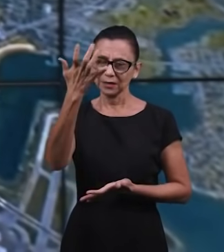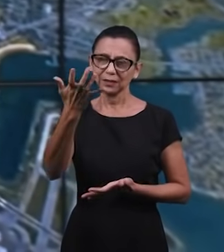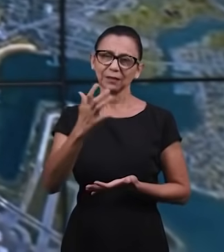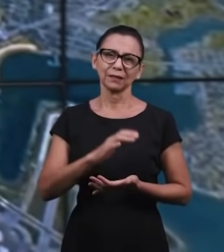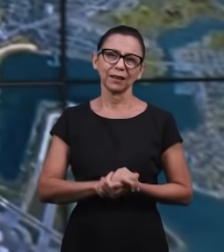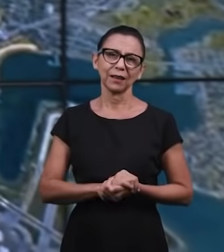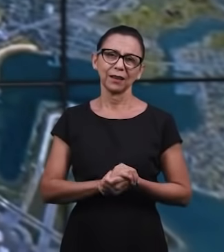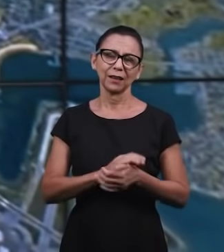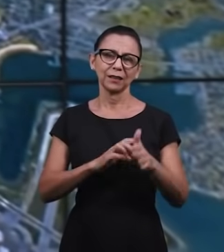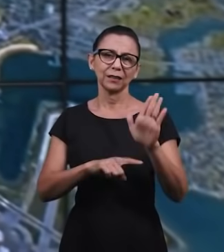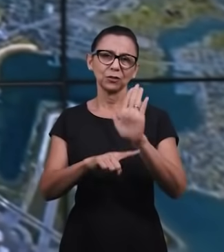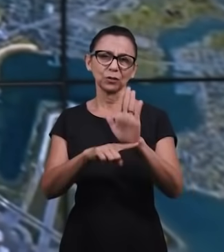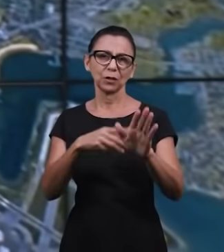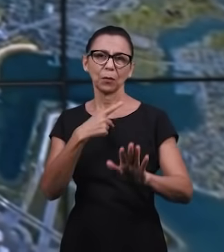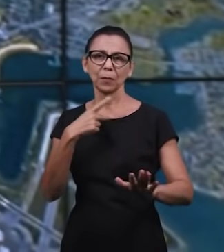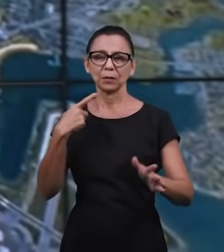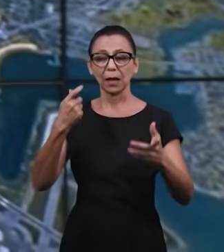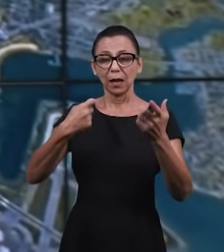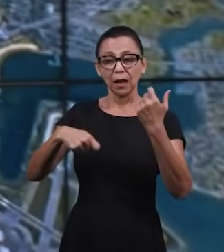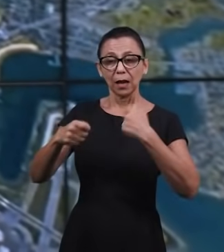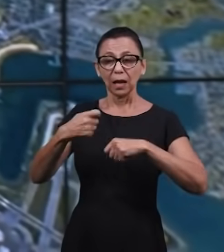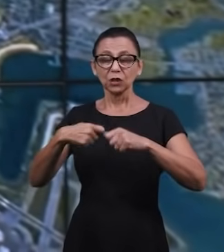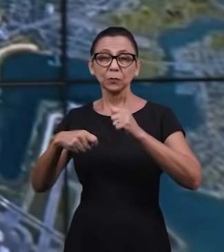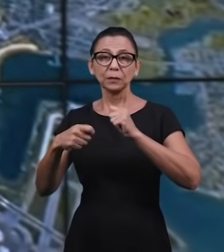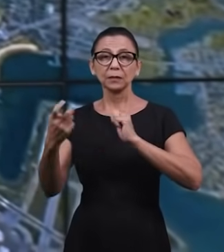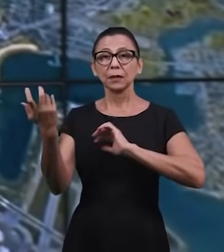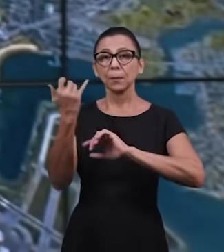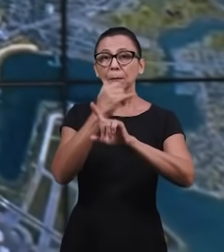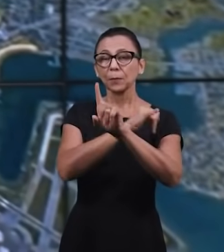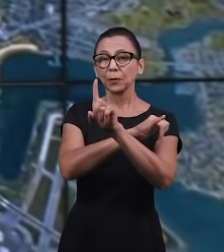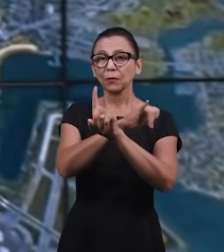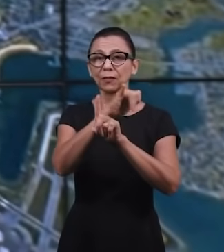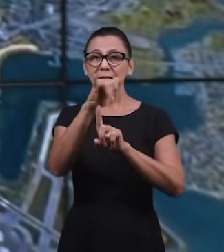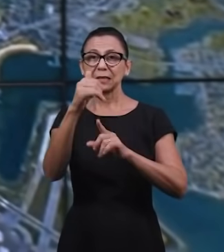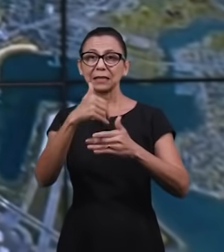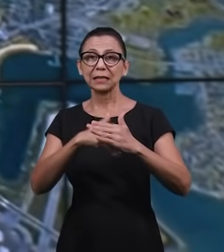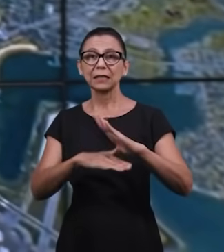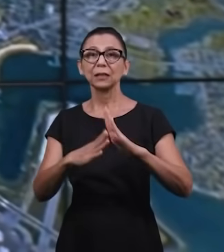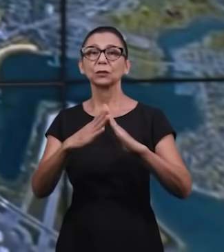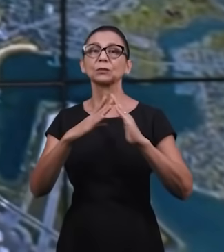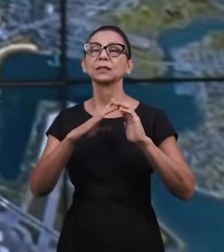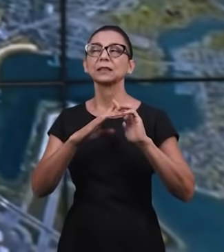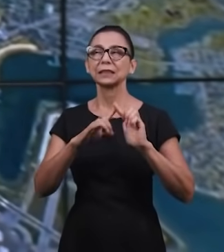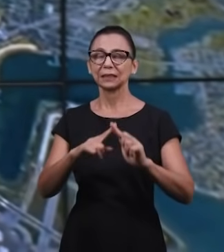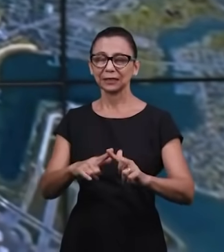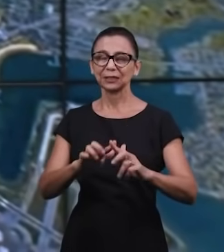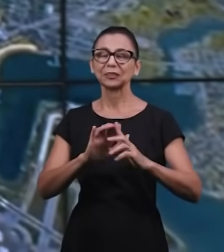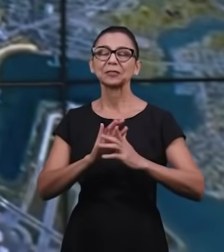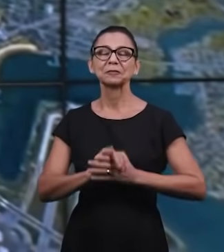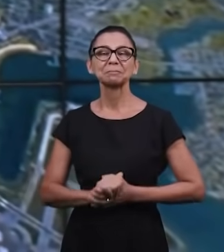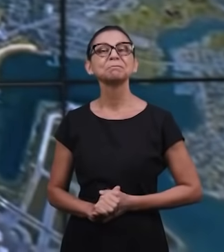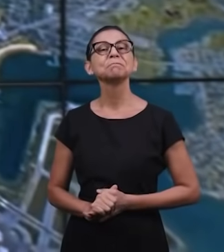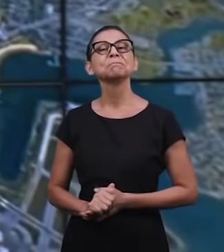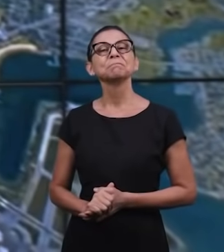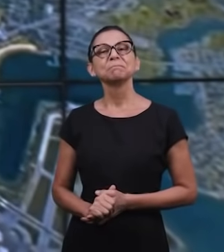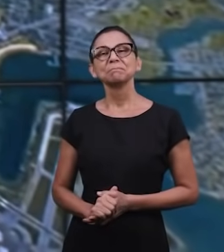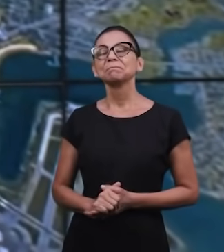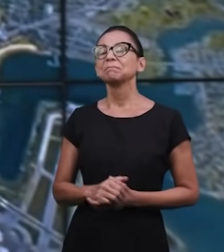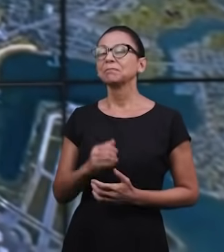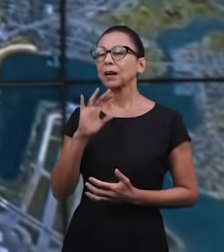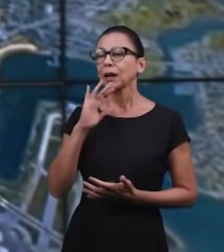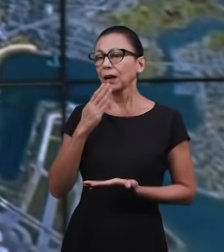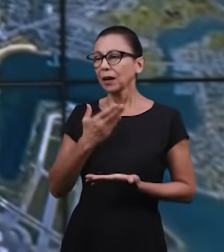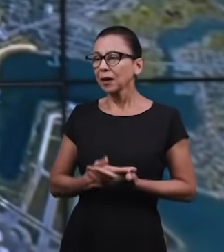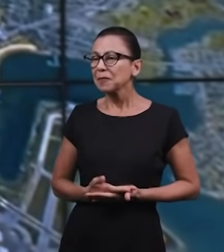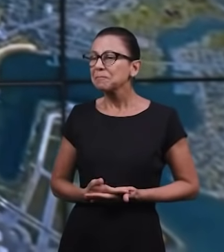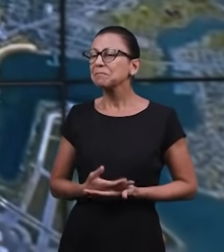facilitar a vida do pastor na administração daquilo que é profético na vida da igreja. Essa informação do seu